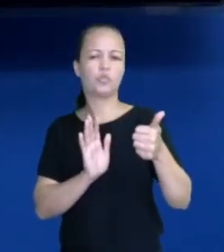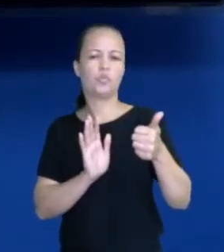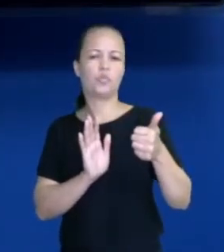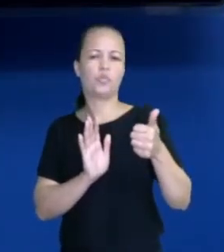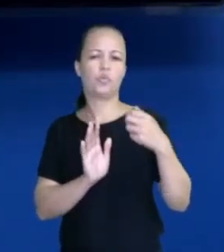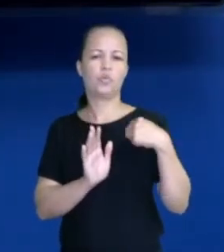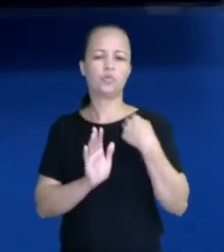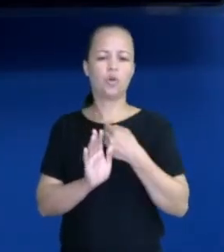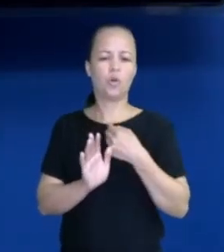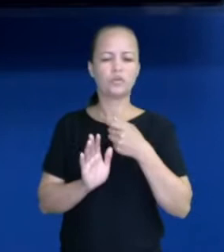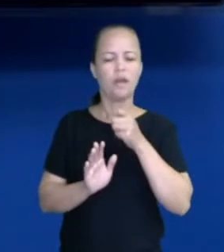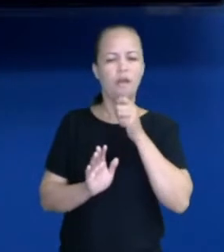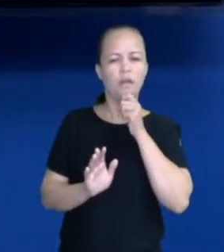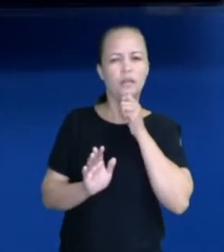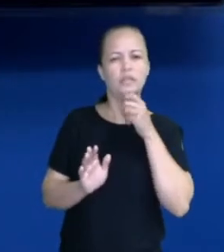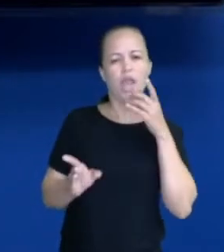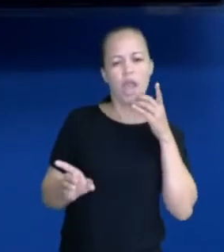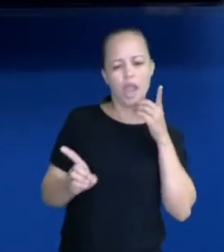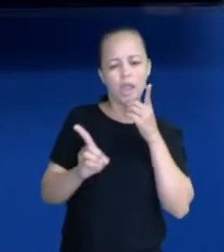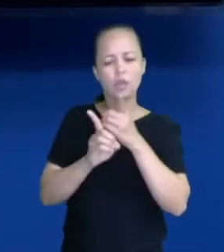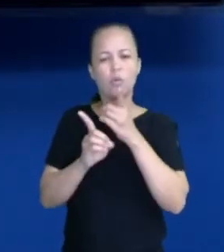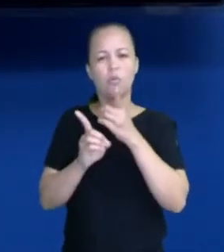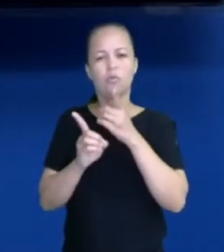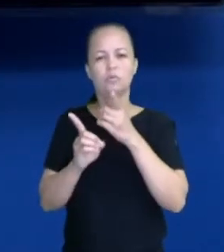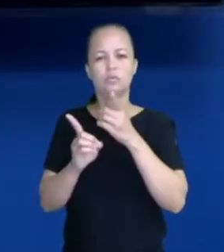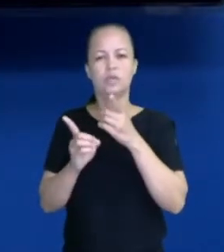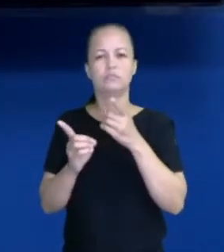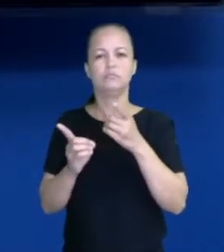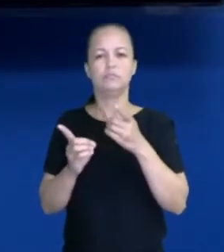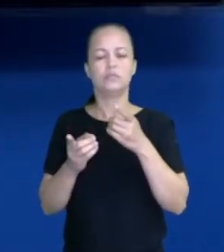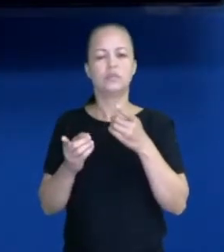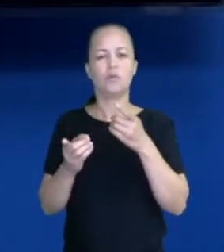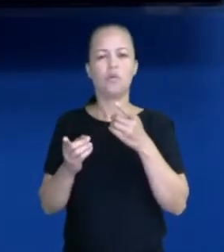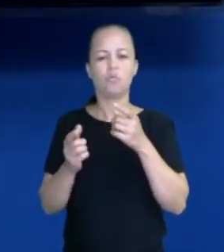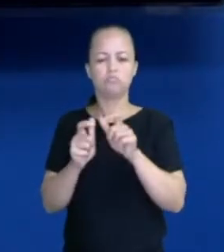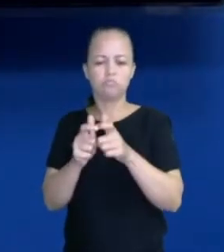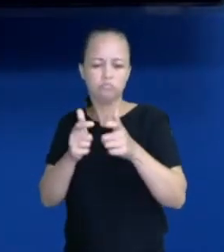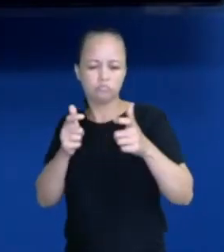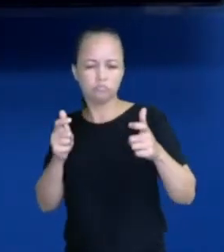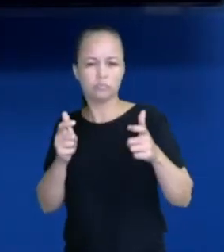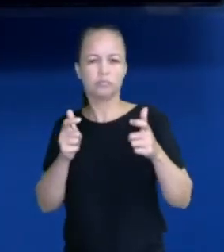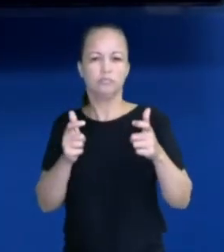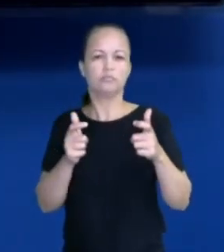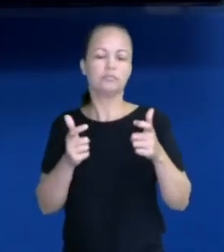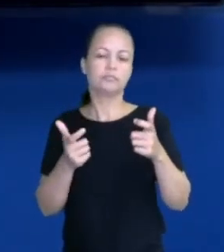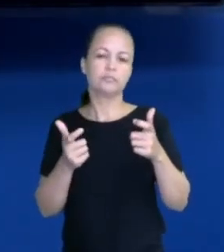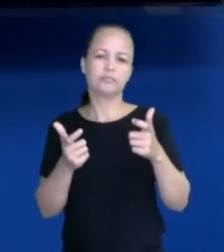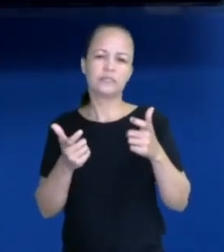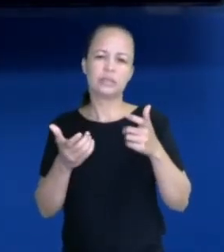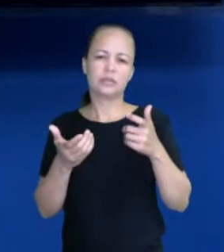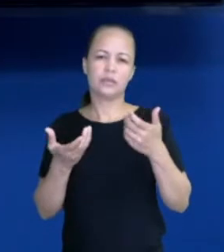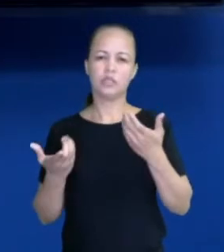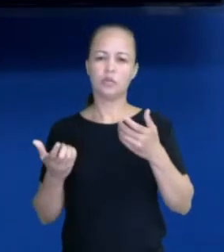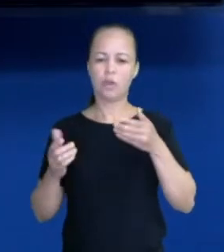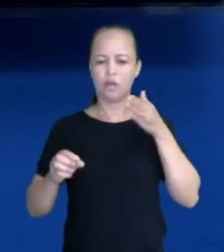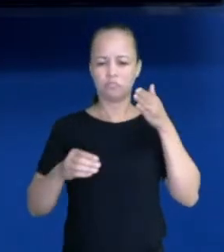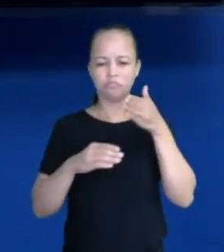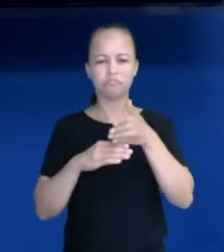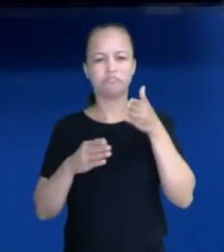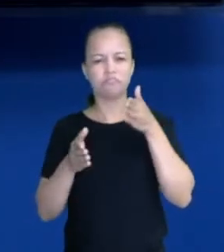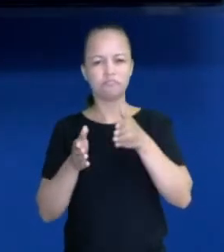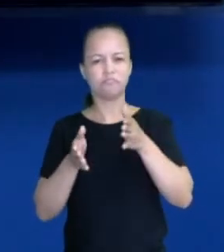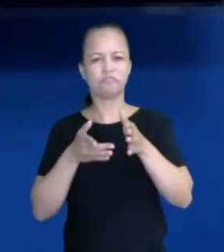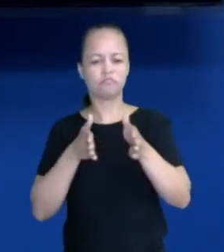a gente ainda encontra, e sempre com maior quantidade, com maior frequência,